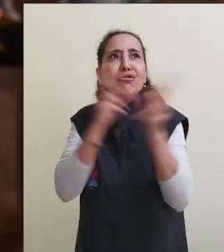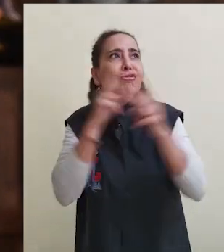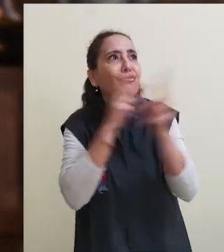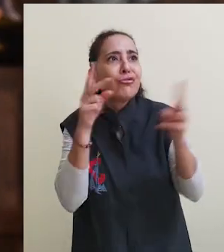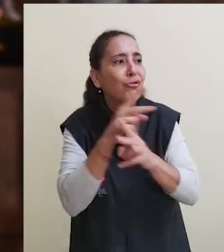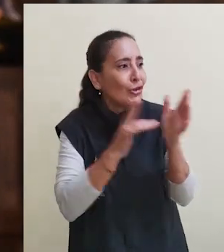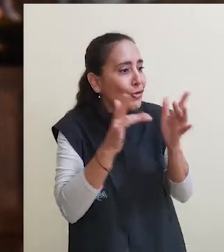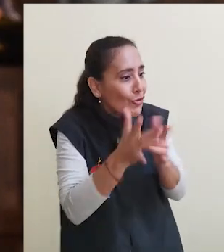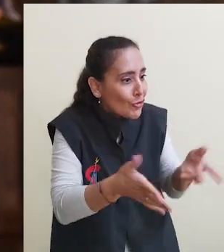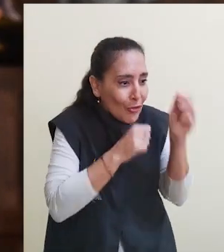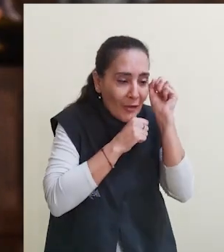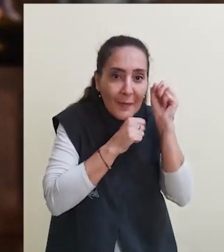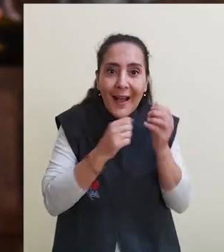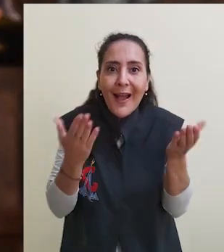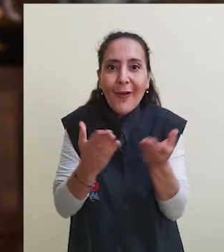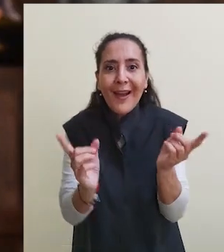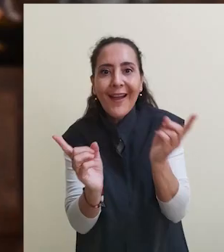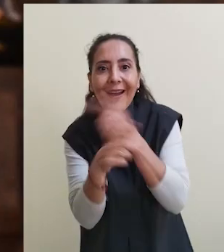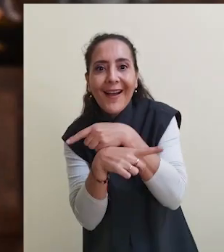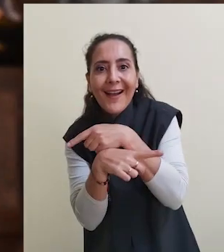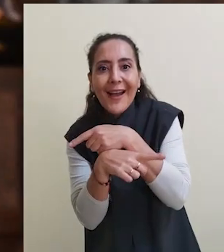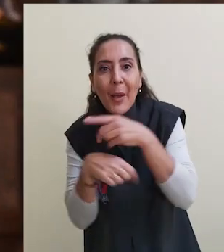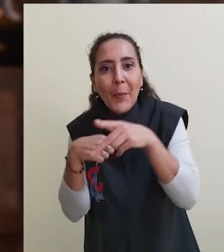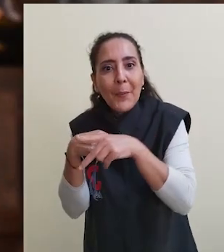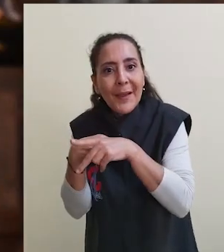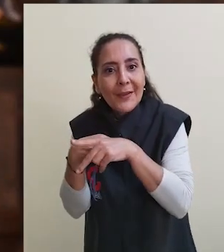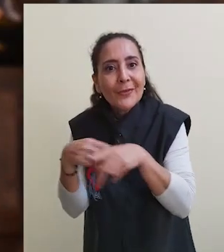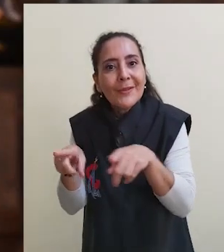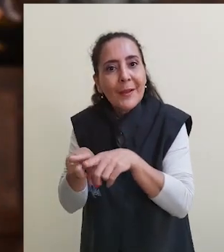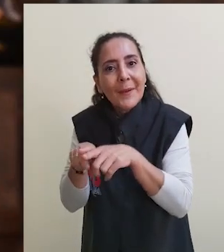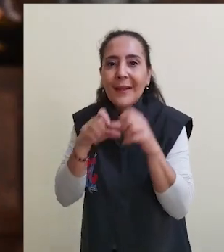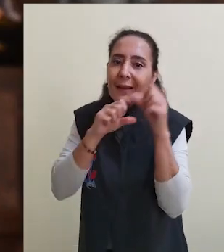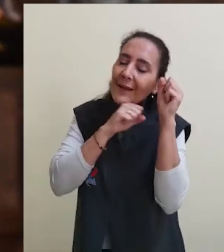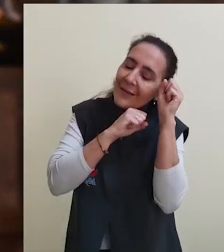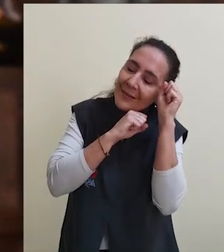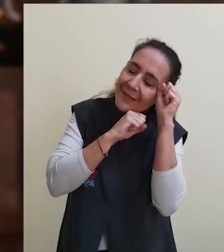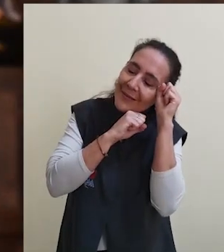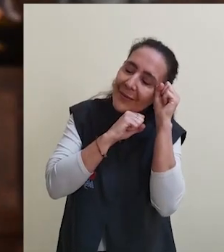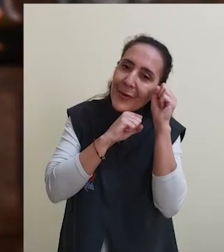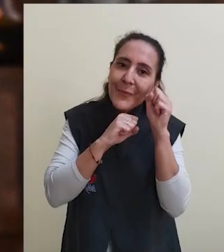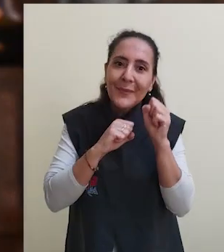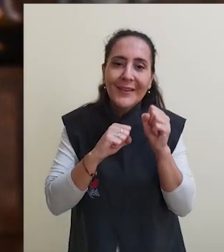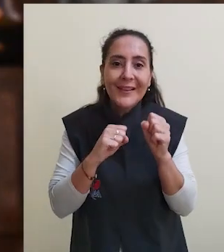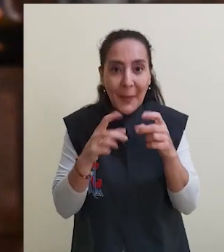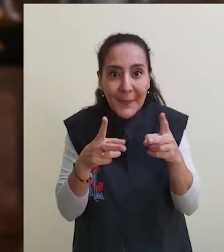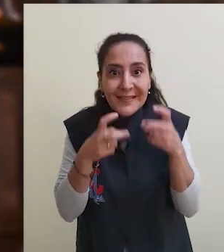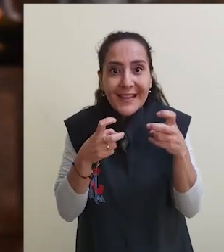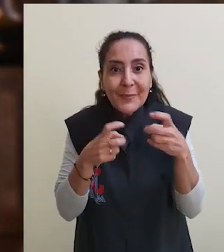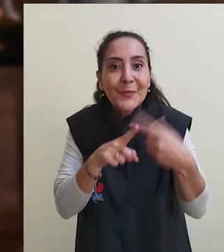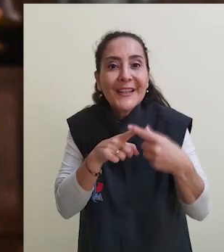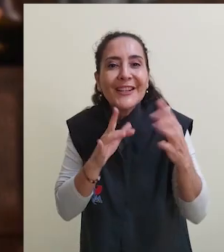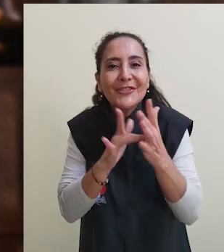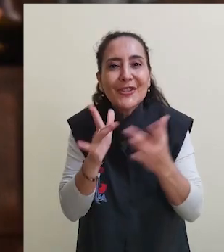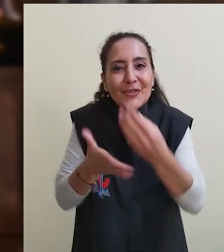Agora quem é que dorme, enquanto era momento de estar aflito, nessa tempestade? Agora Pedro dorme,